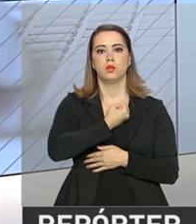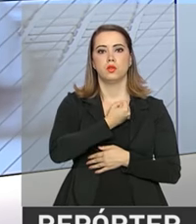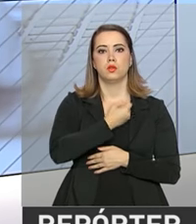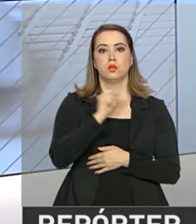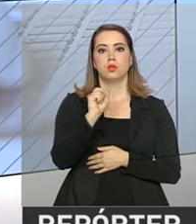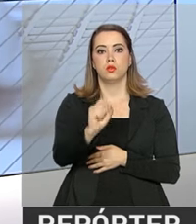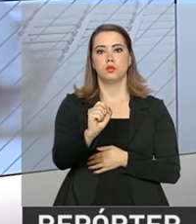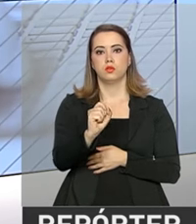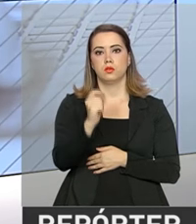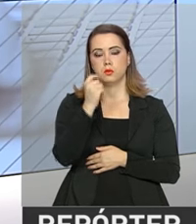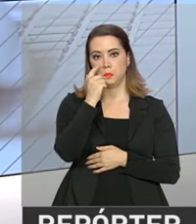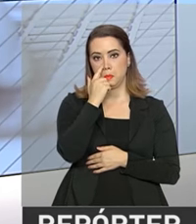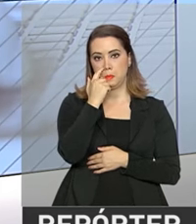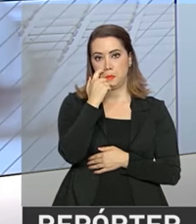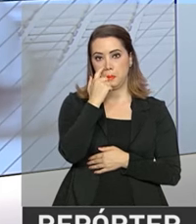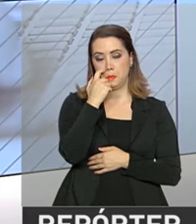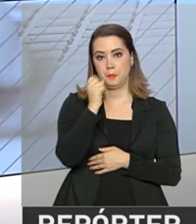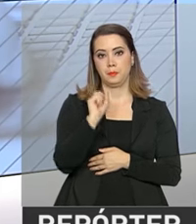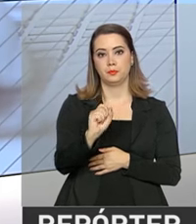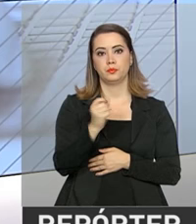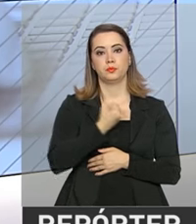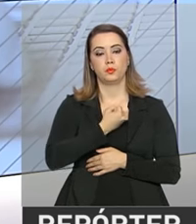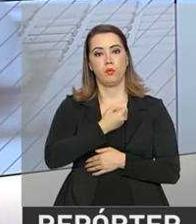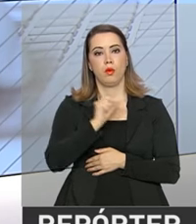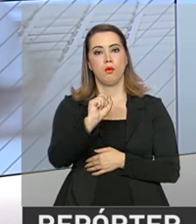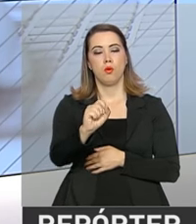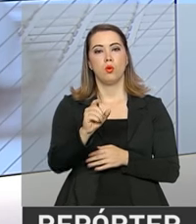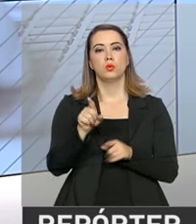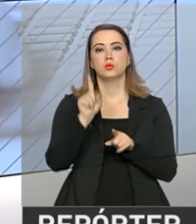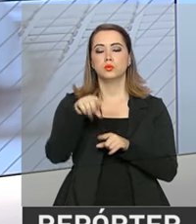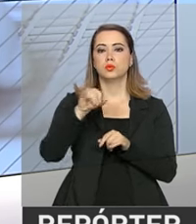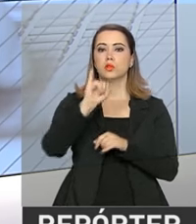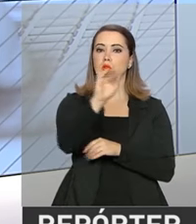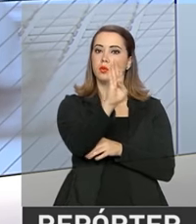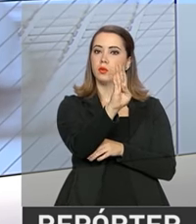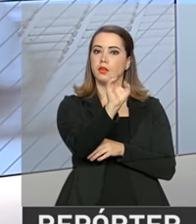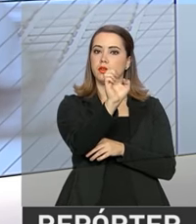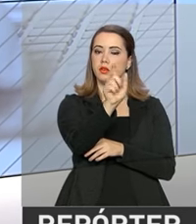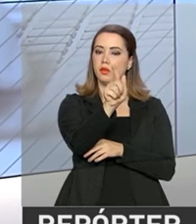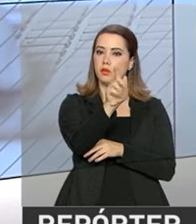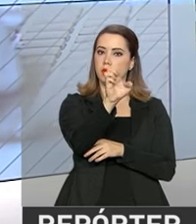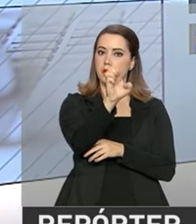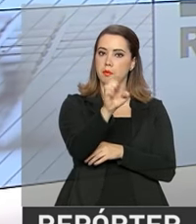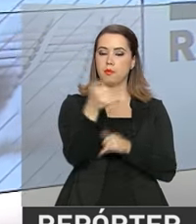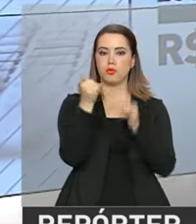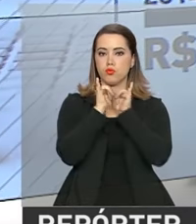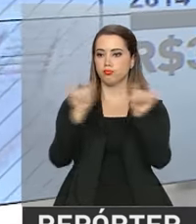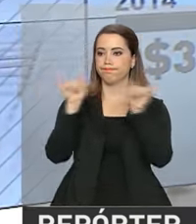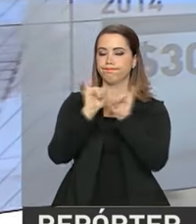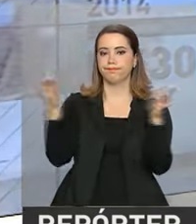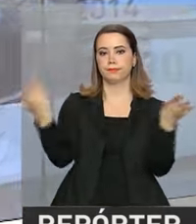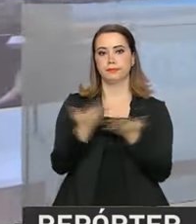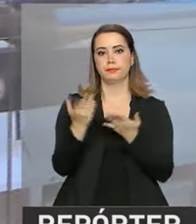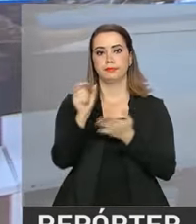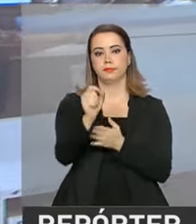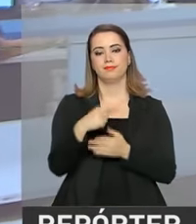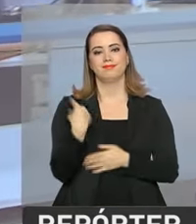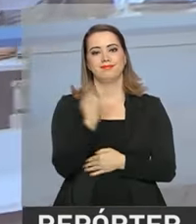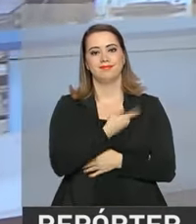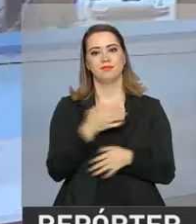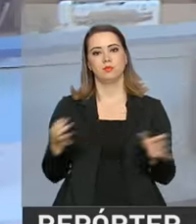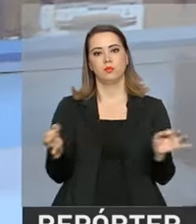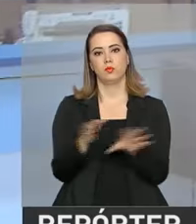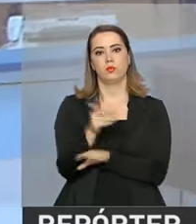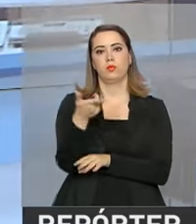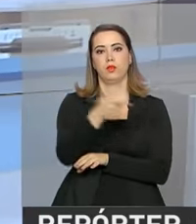do comércio, as informações fazem parte da pesquisa anual do comércio divulgada hoje pelo IBGE. E nós ficamos por